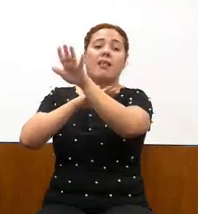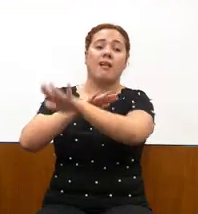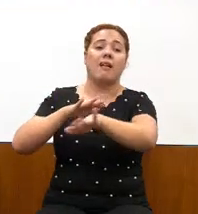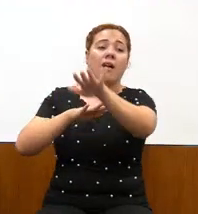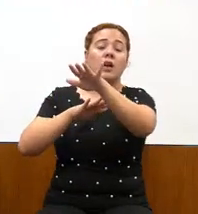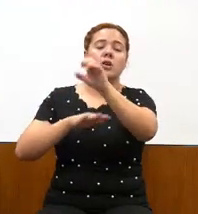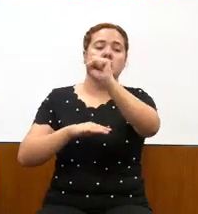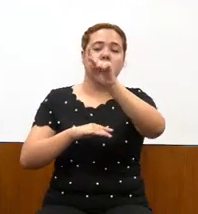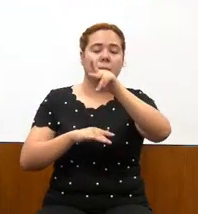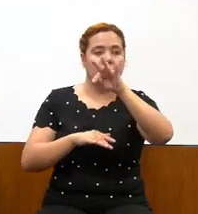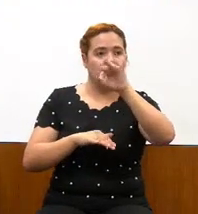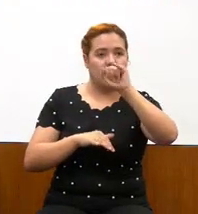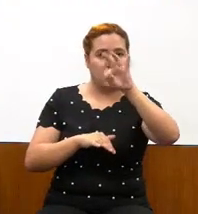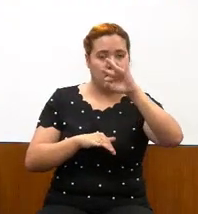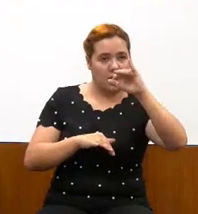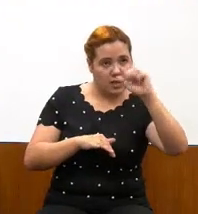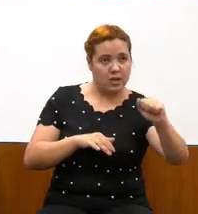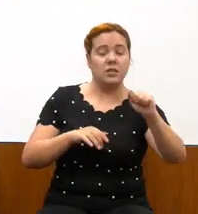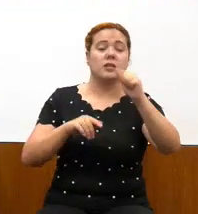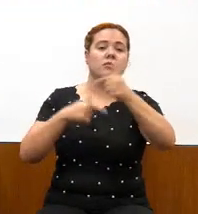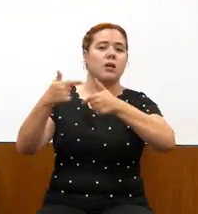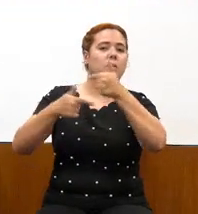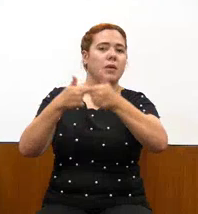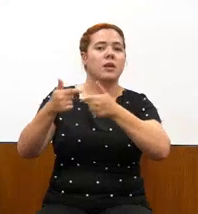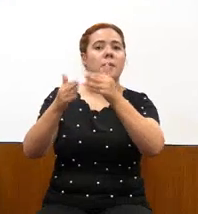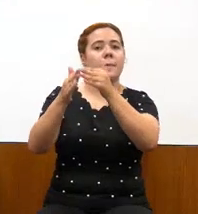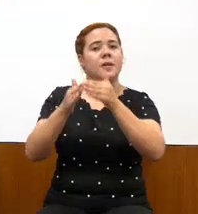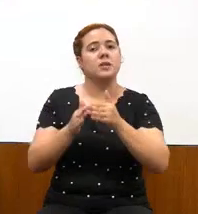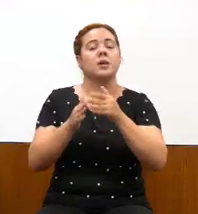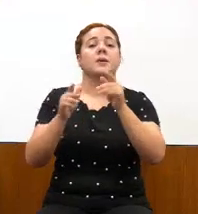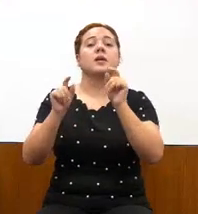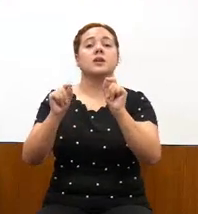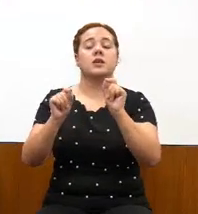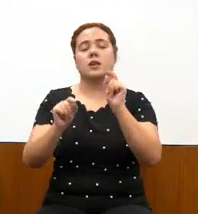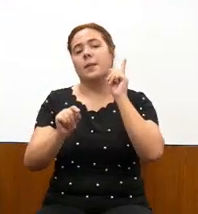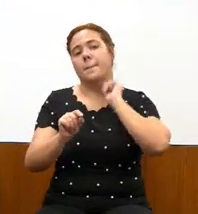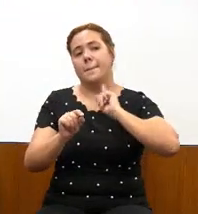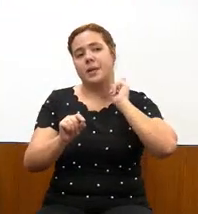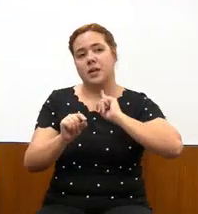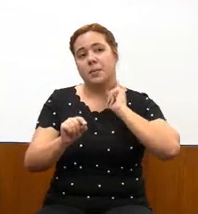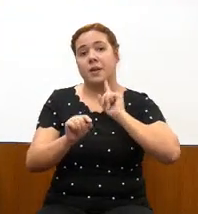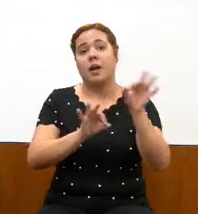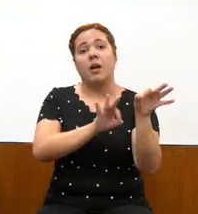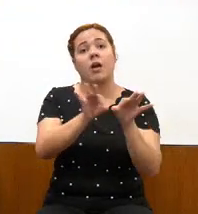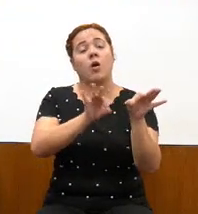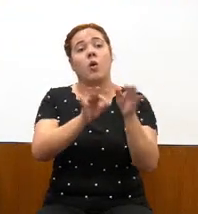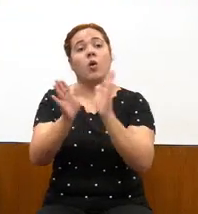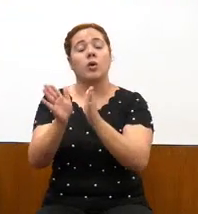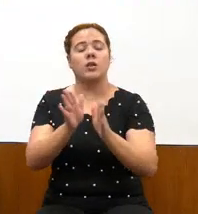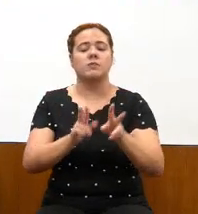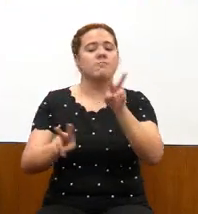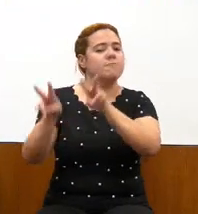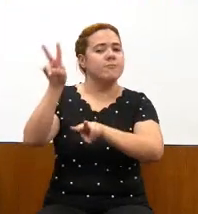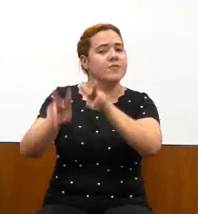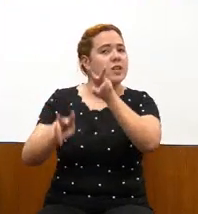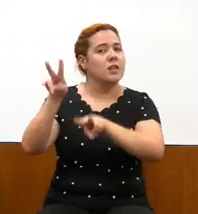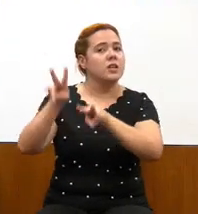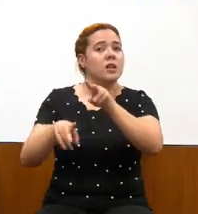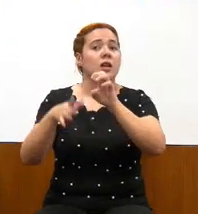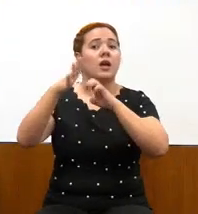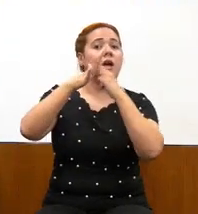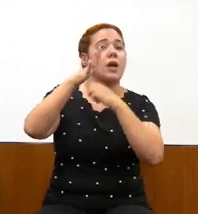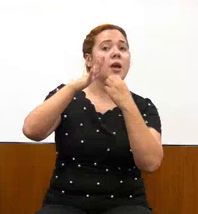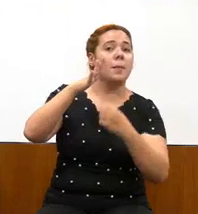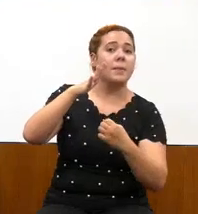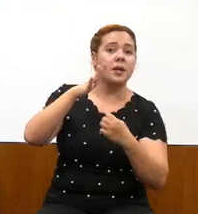Trabalho e Emprego em Minas Gerais pedido de providências para intensificar as ações de fiscalização nas empresas